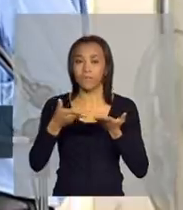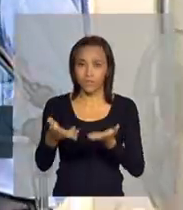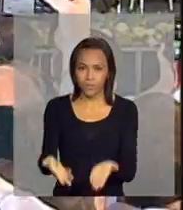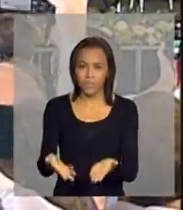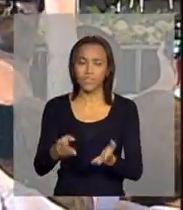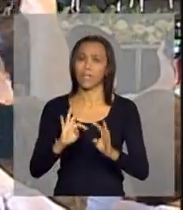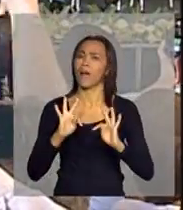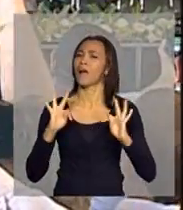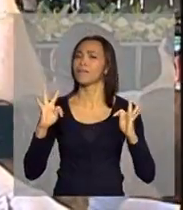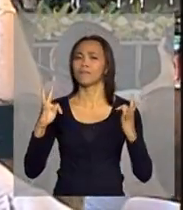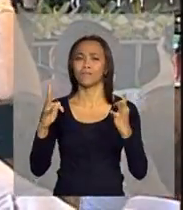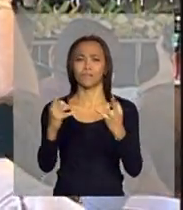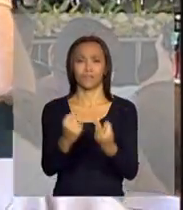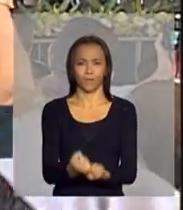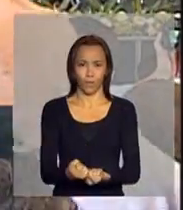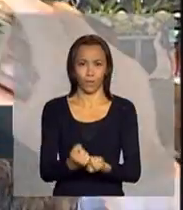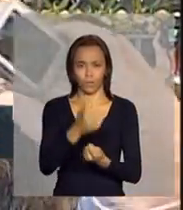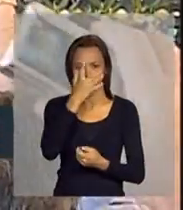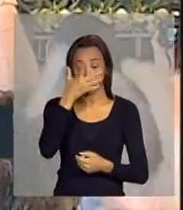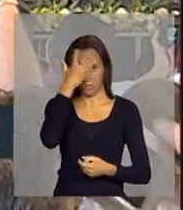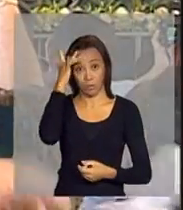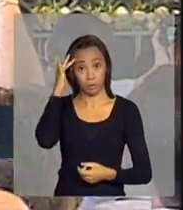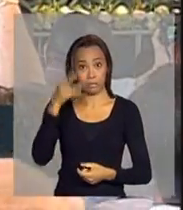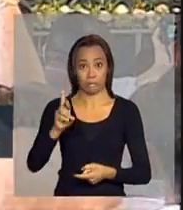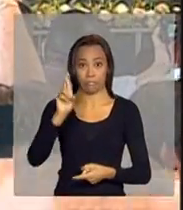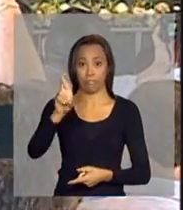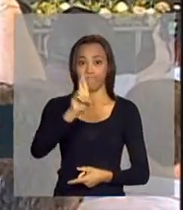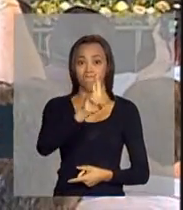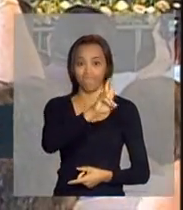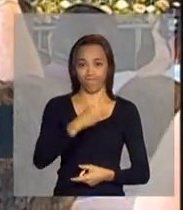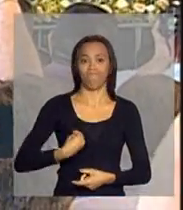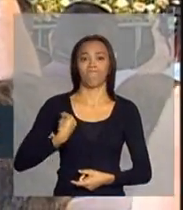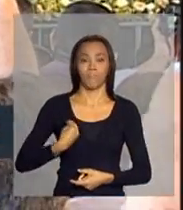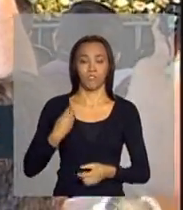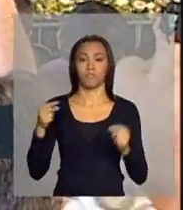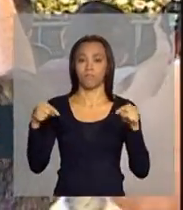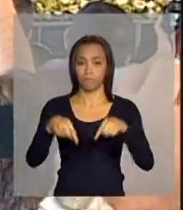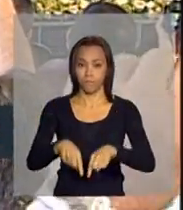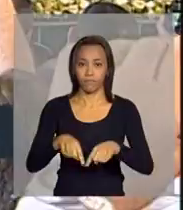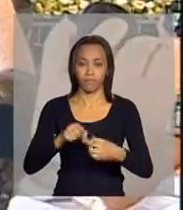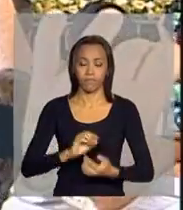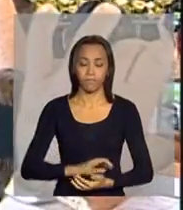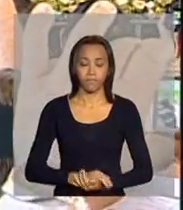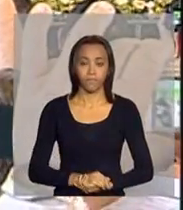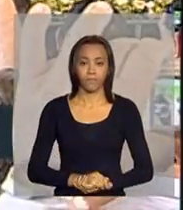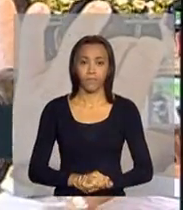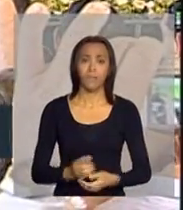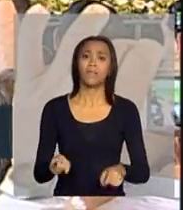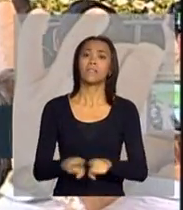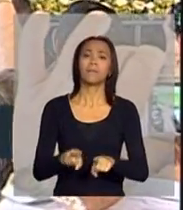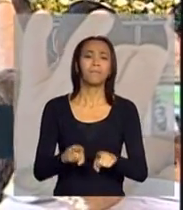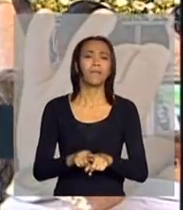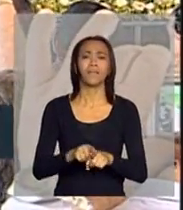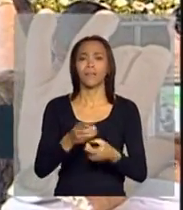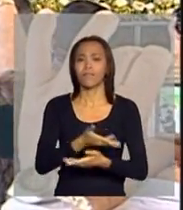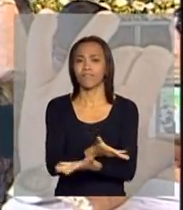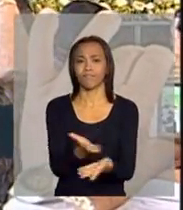a todas as demais autoridades que se encontram aqui nesse momento. Saudar a